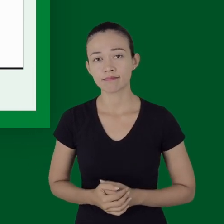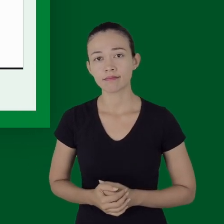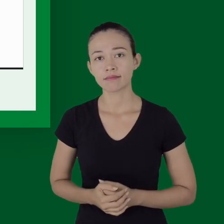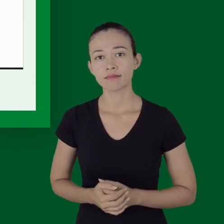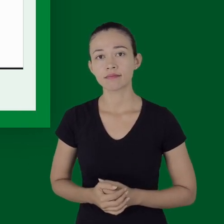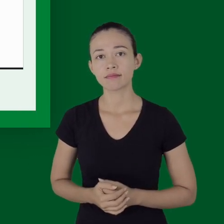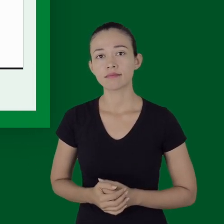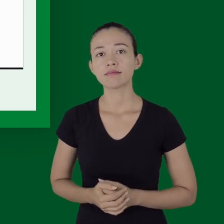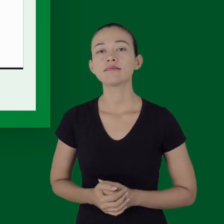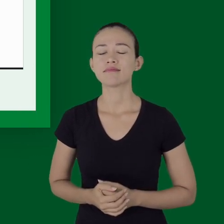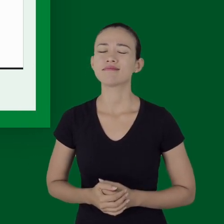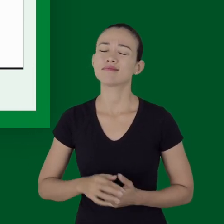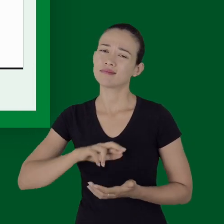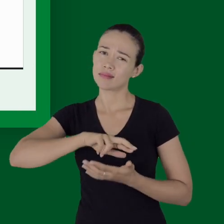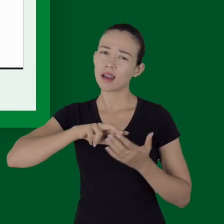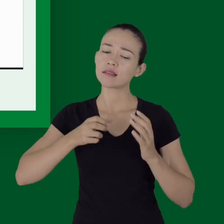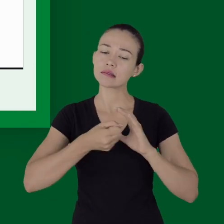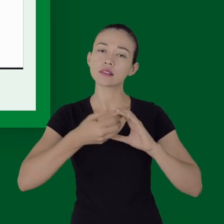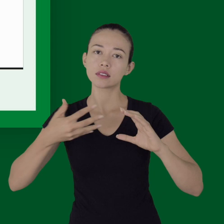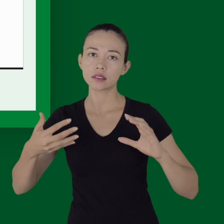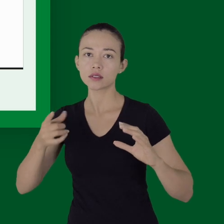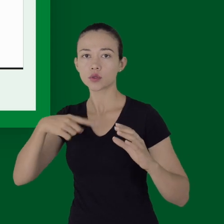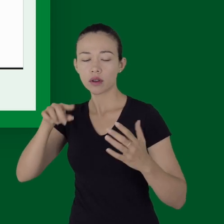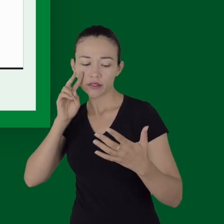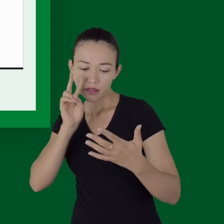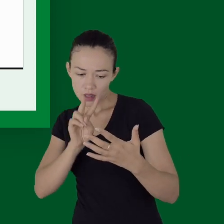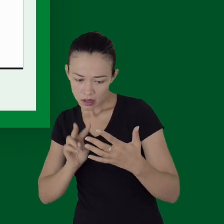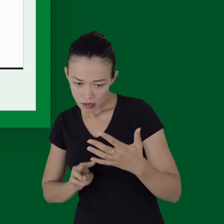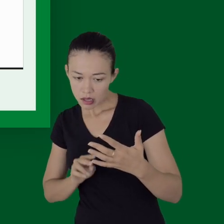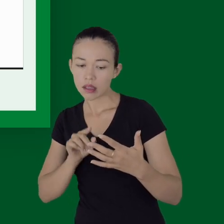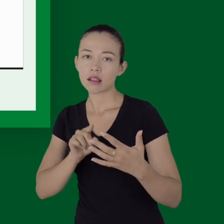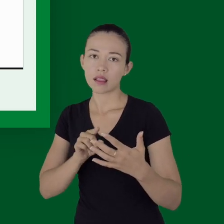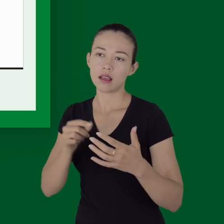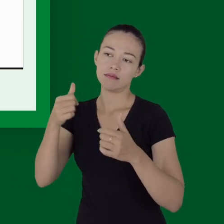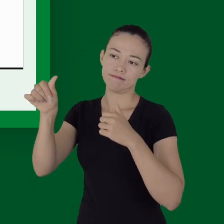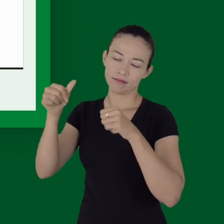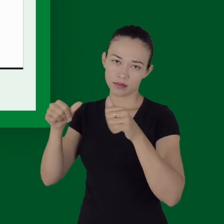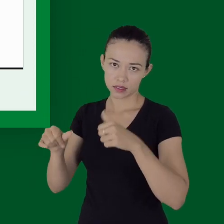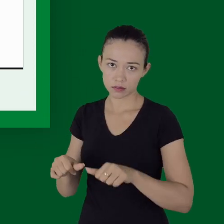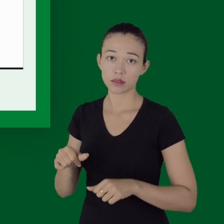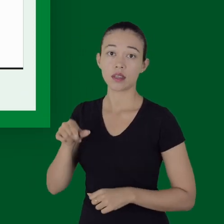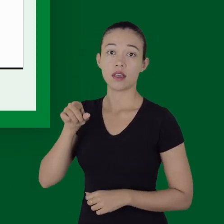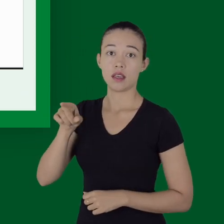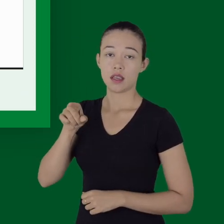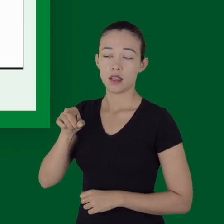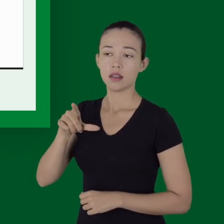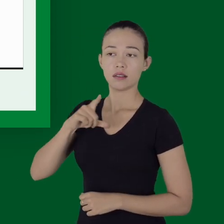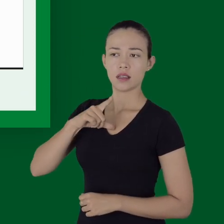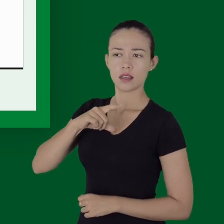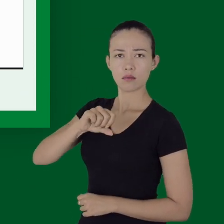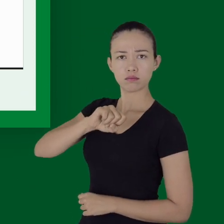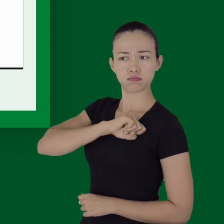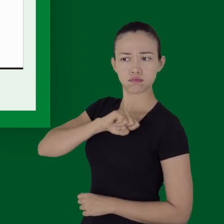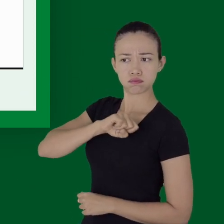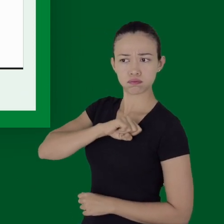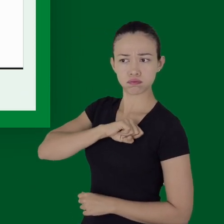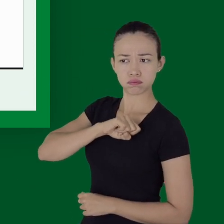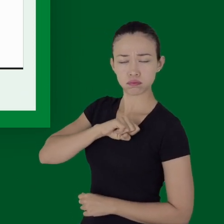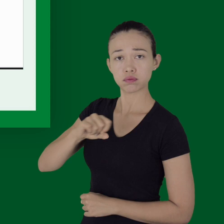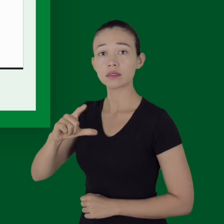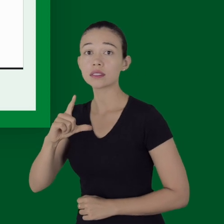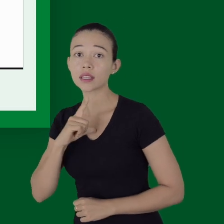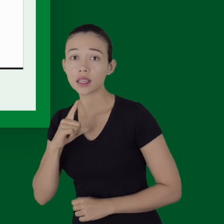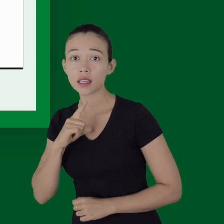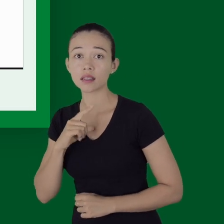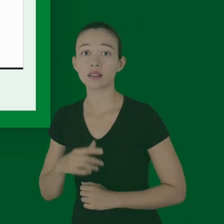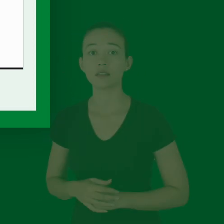as comorbidades do nosso paciente? Levar em consideração as características do próprio protocolo. Então, assim, o paciente